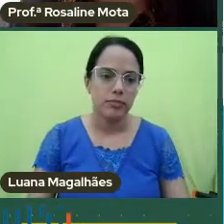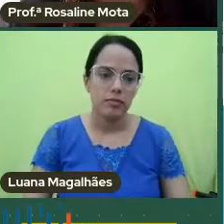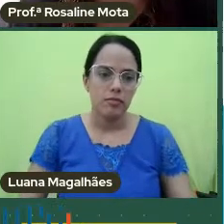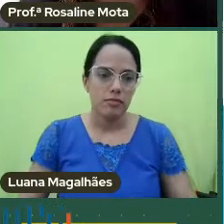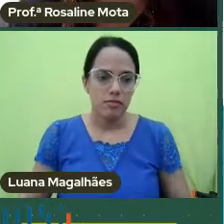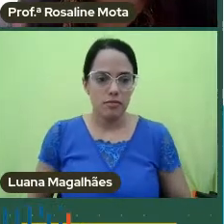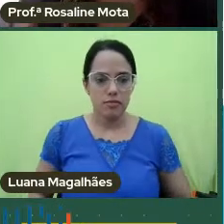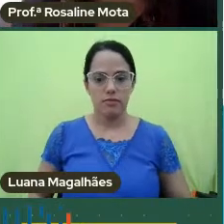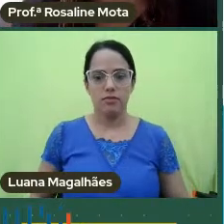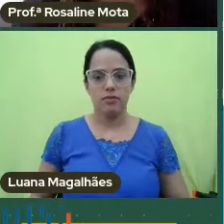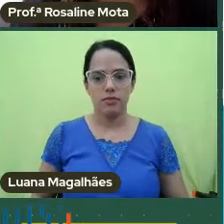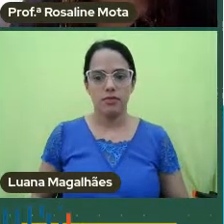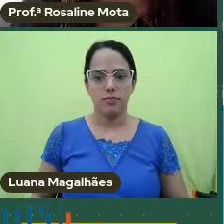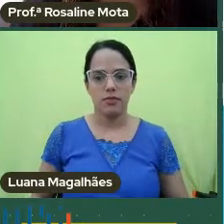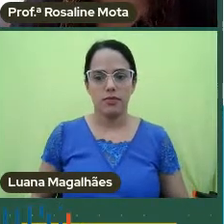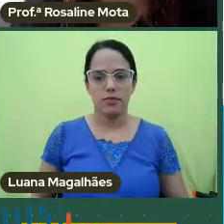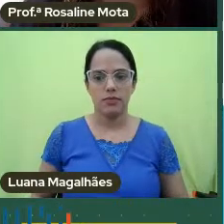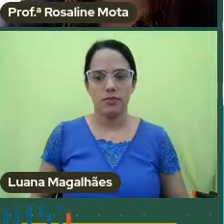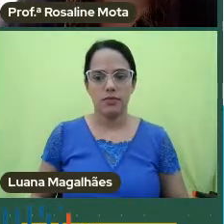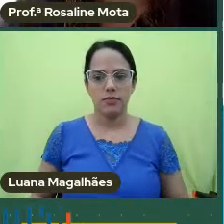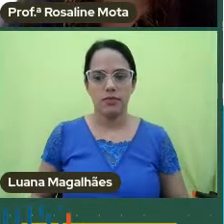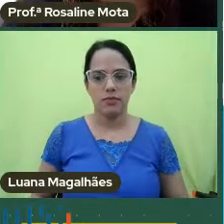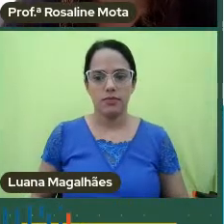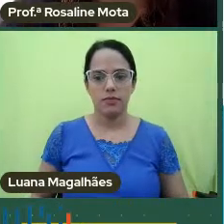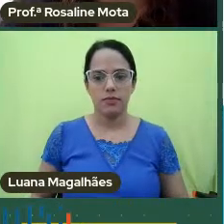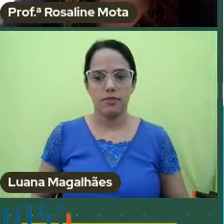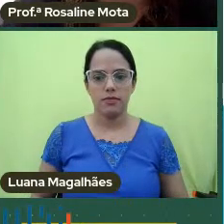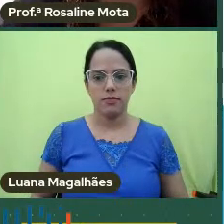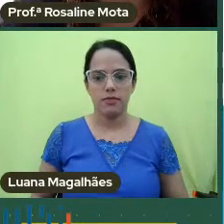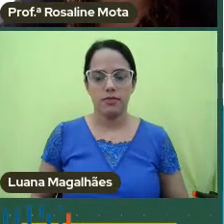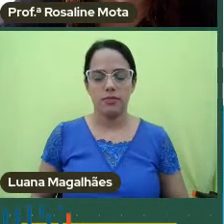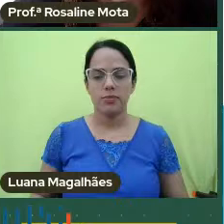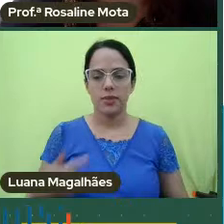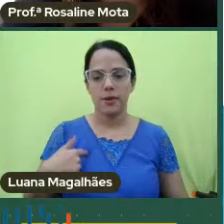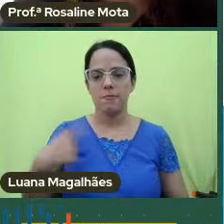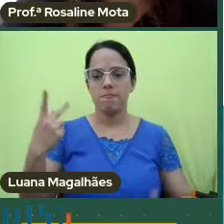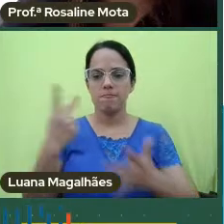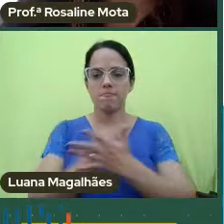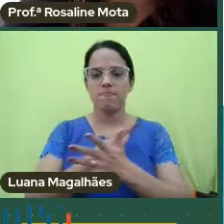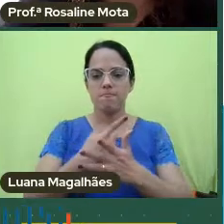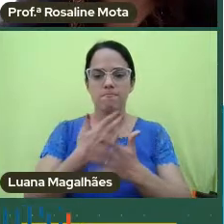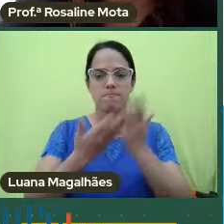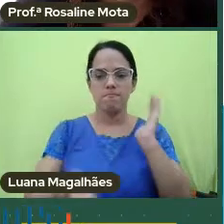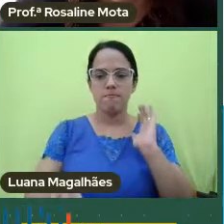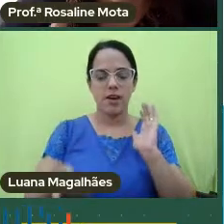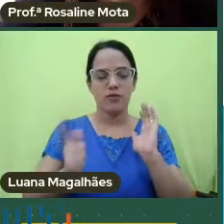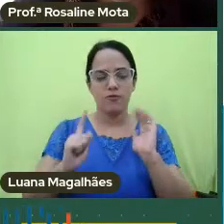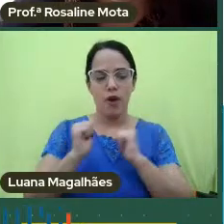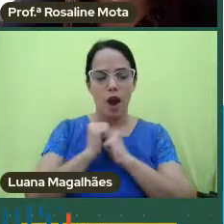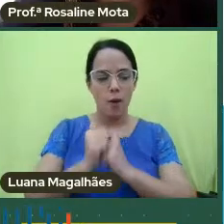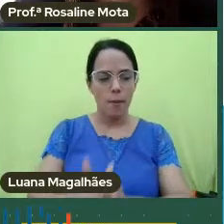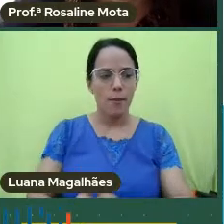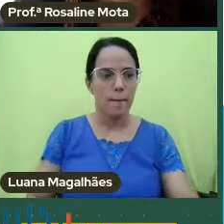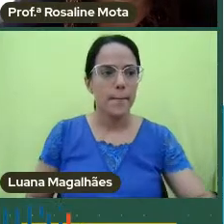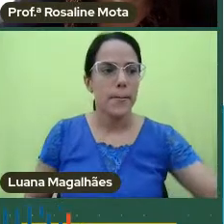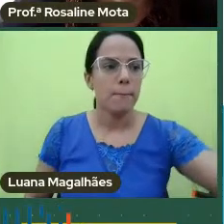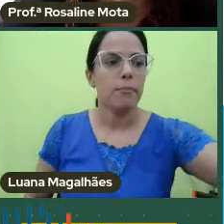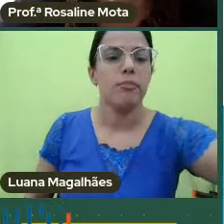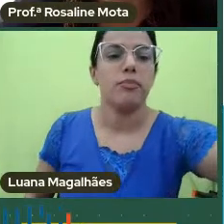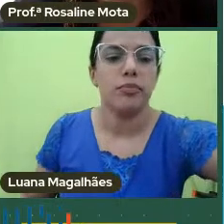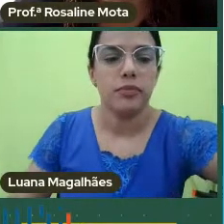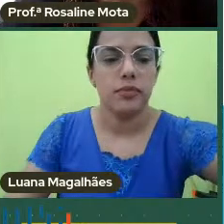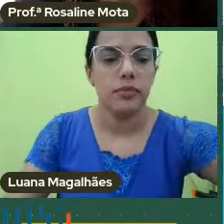a gente não, muitas vezes, a gente não consegue realmente acompanhar. Mas aí, vamos falar aqui um